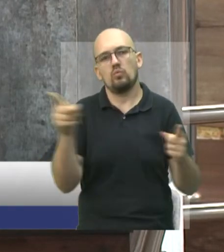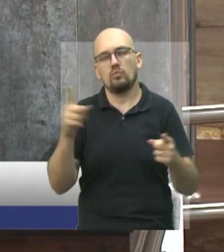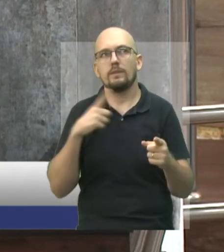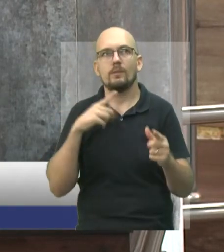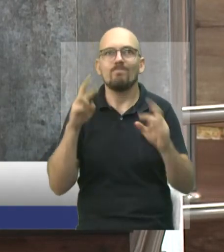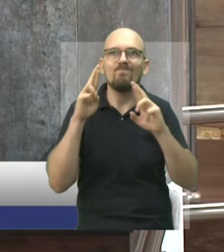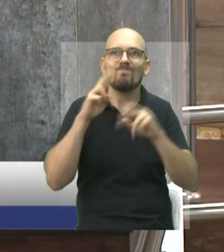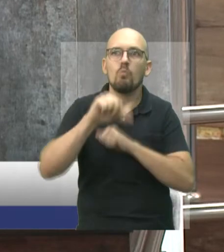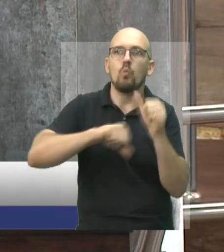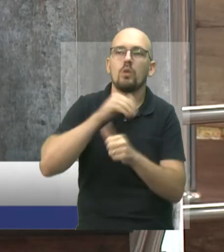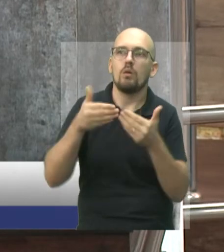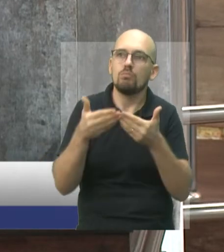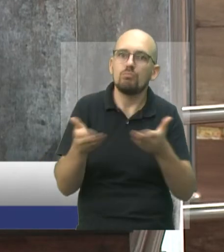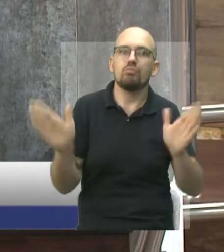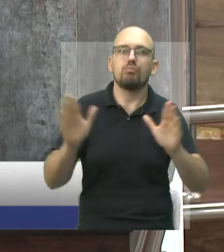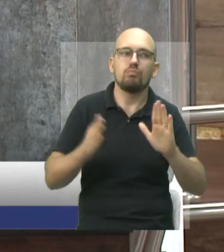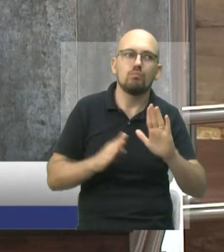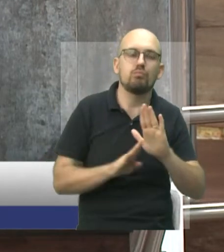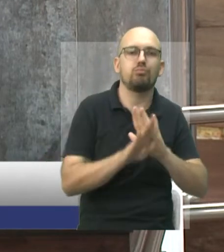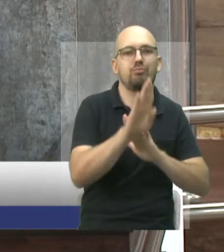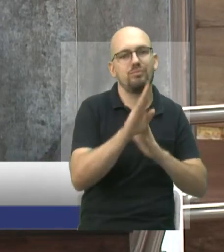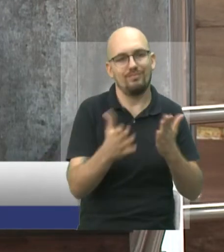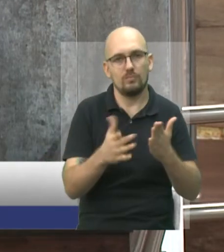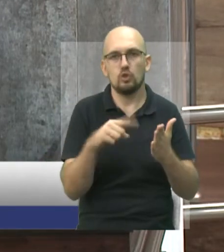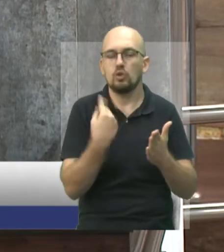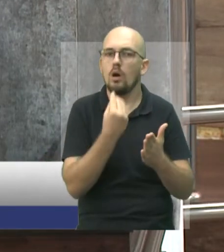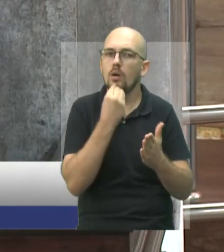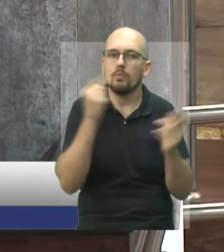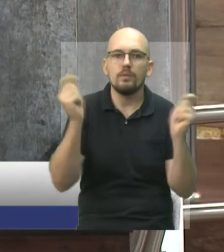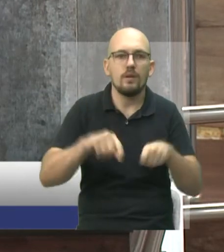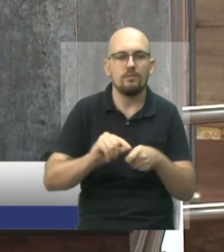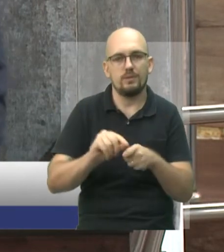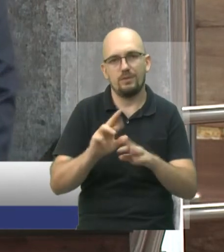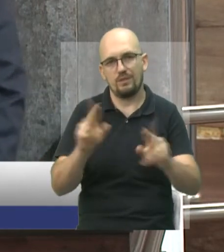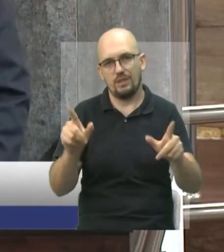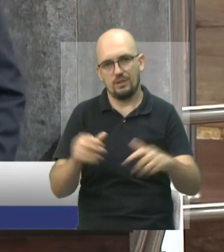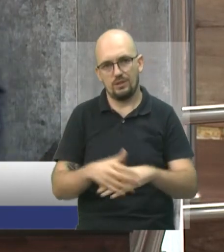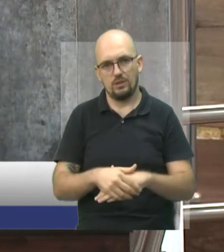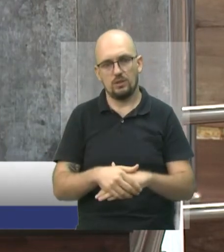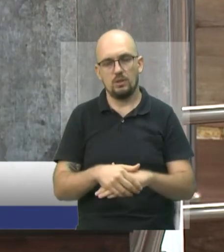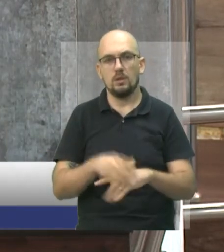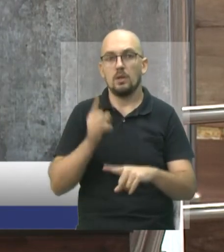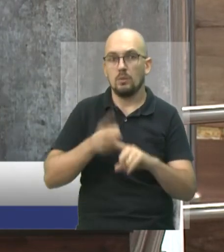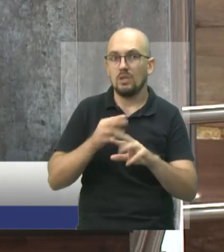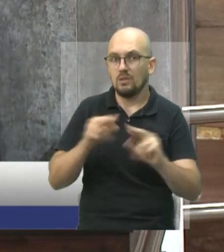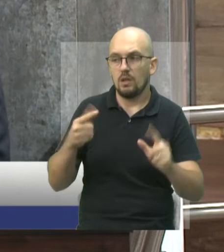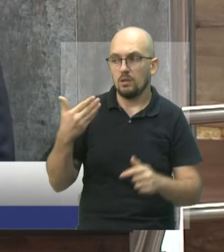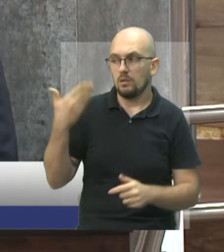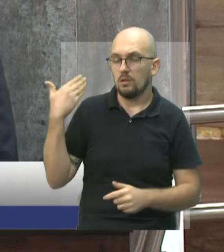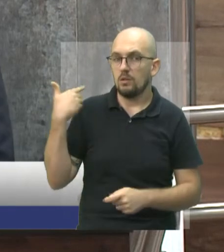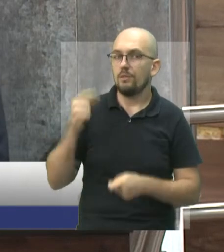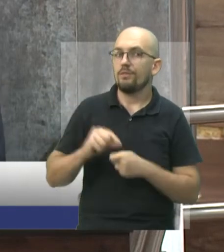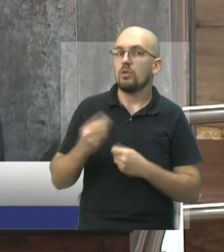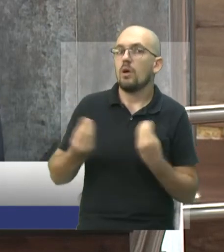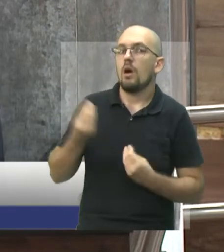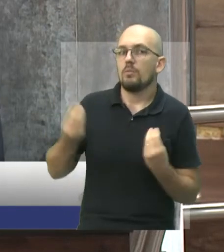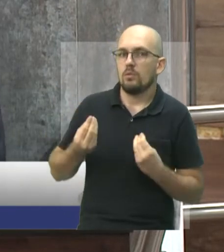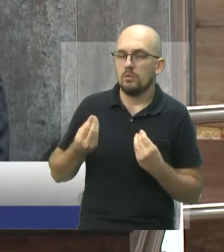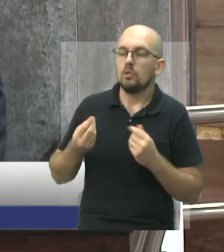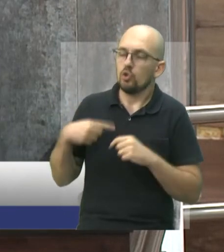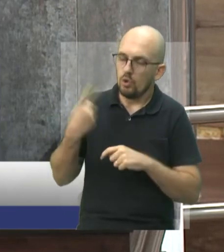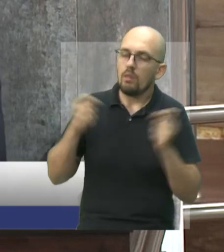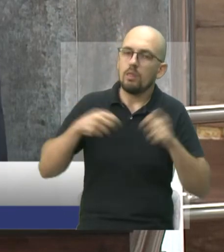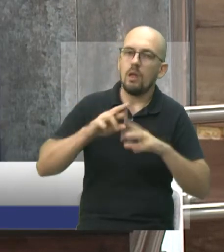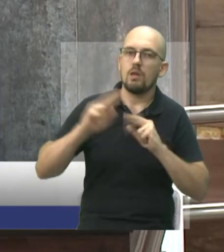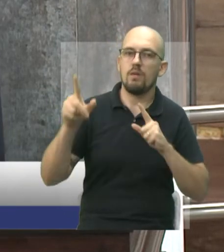da mudança. E nós temos a chance de fazer diferente, diferente do que o povo viu nos últimos anos.